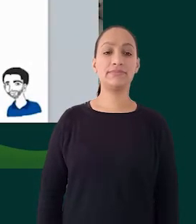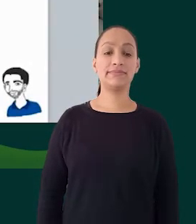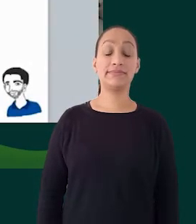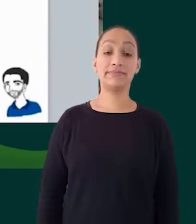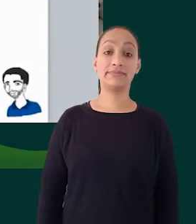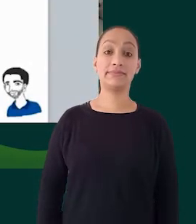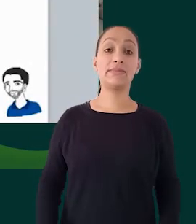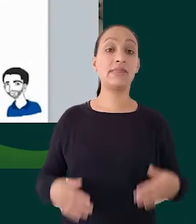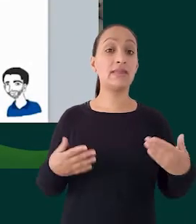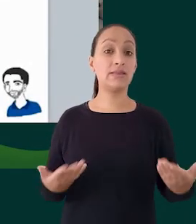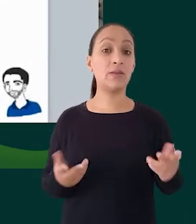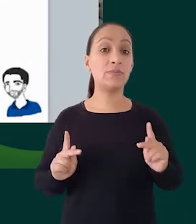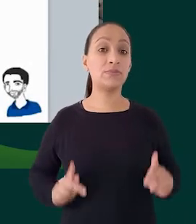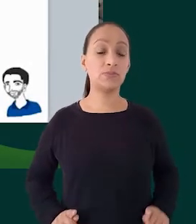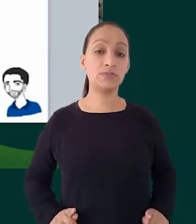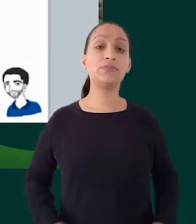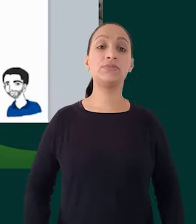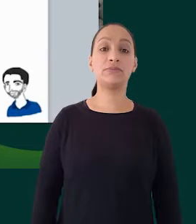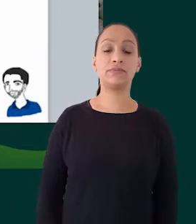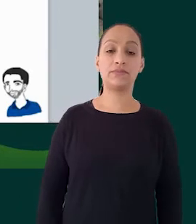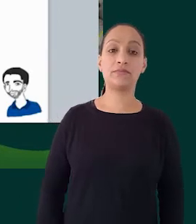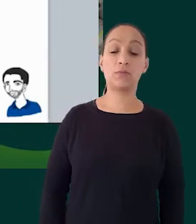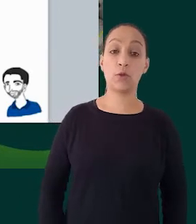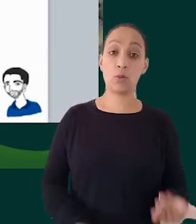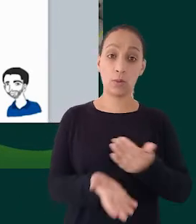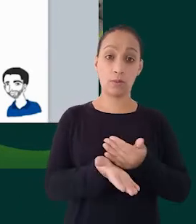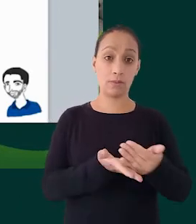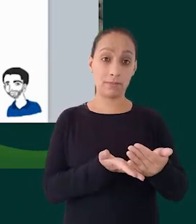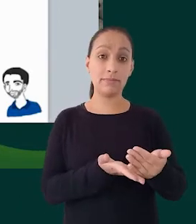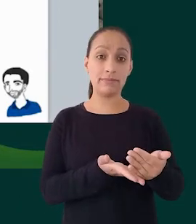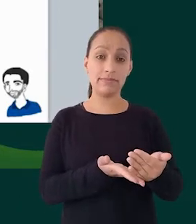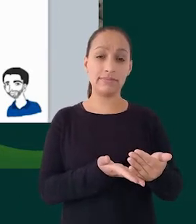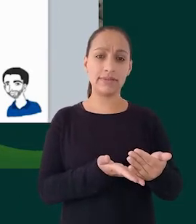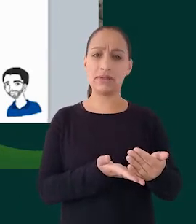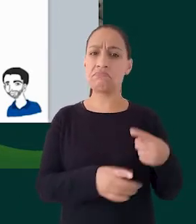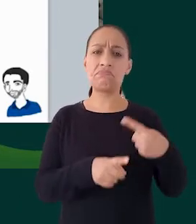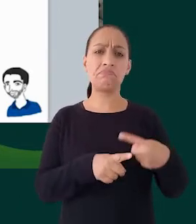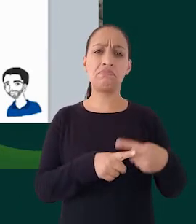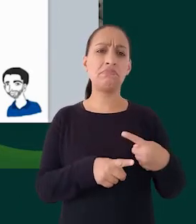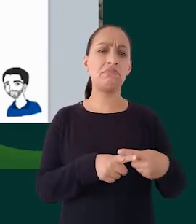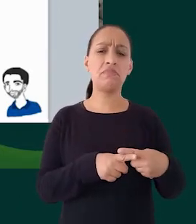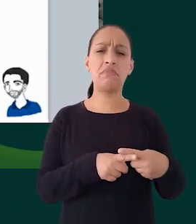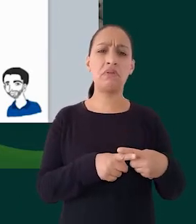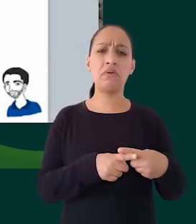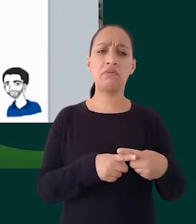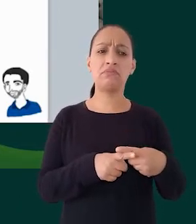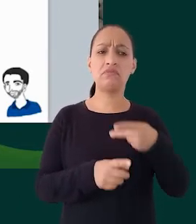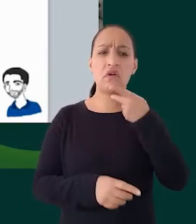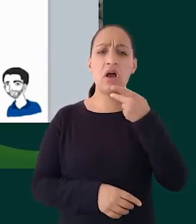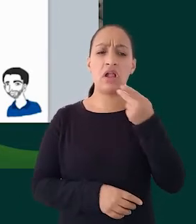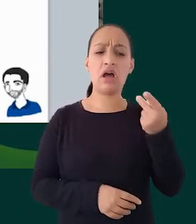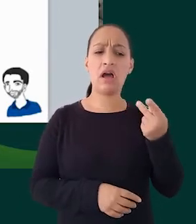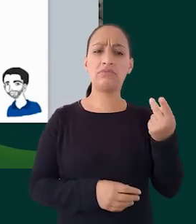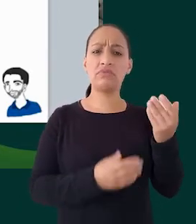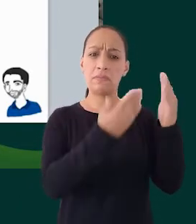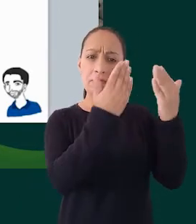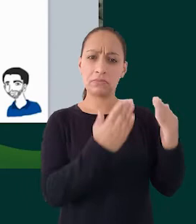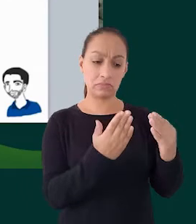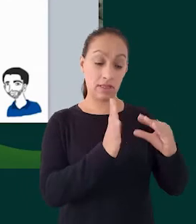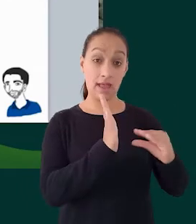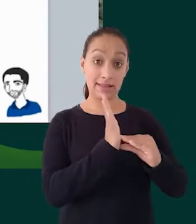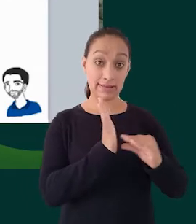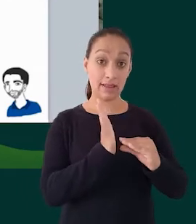Bem, pessoal, então, eu vou começar... por que eu vou falar sobre Machine Learning, né? E...